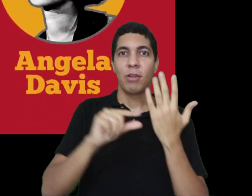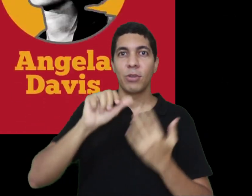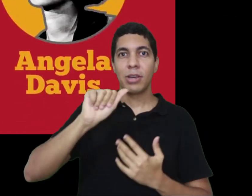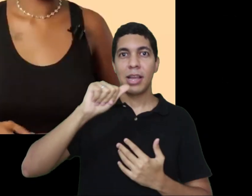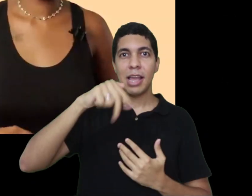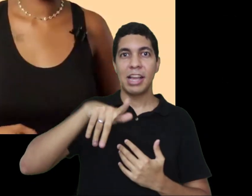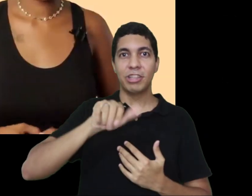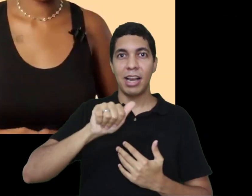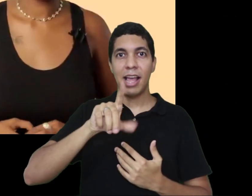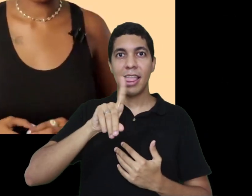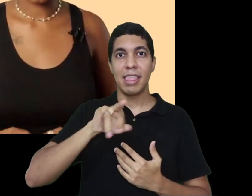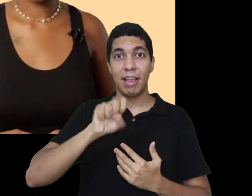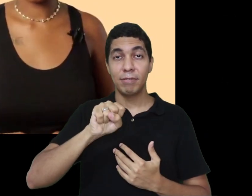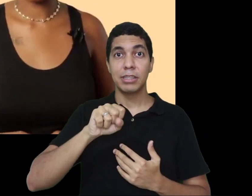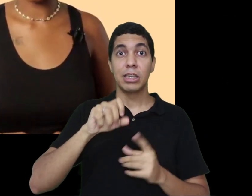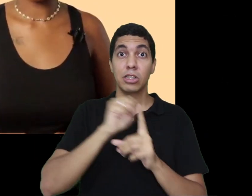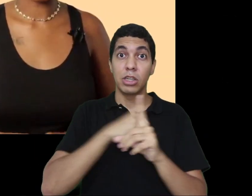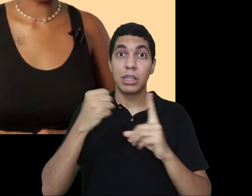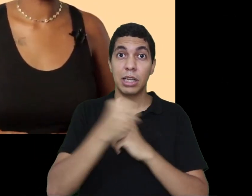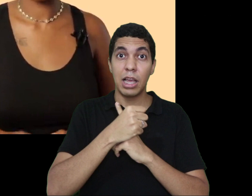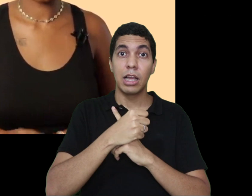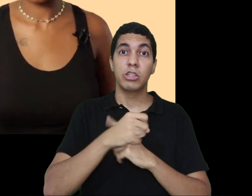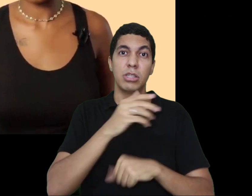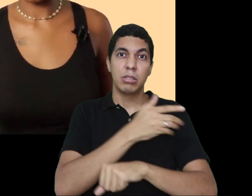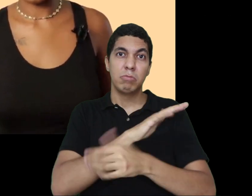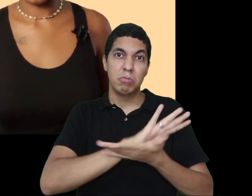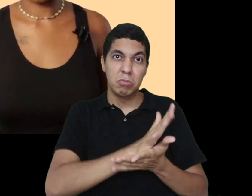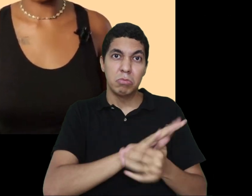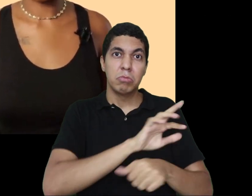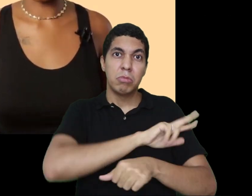Angela Davis, numa sociedade racista não basta